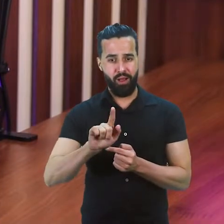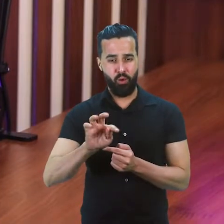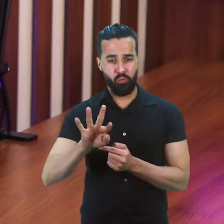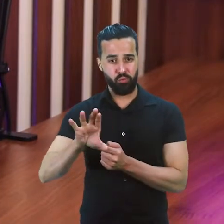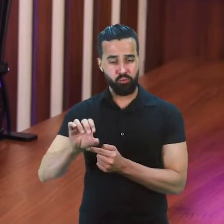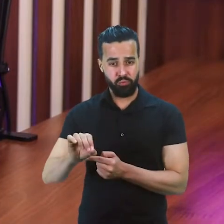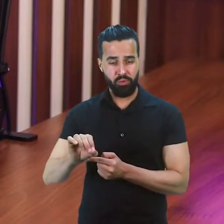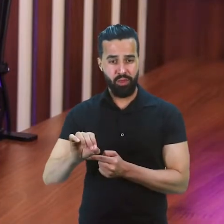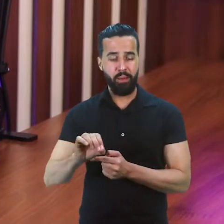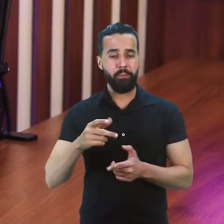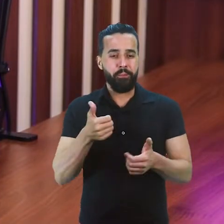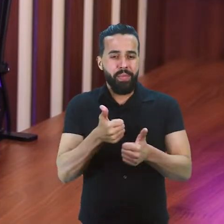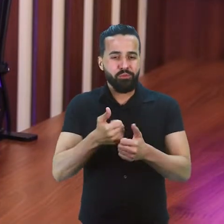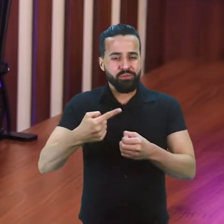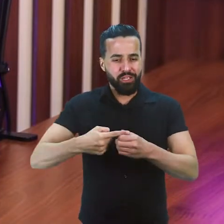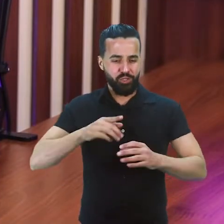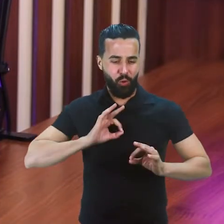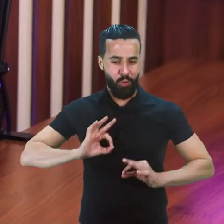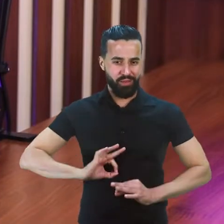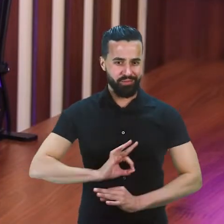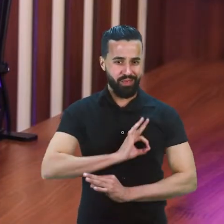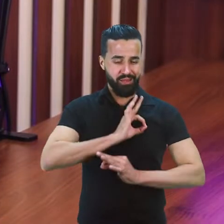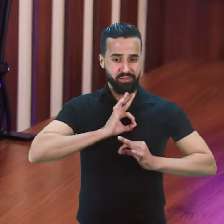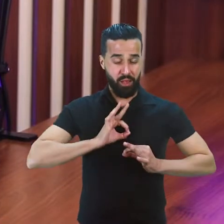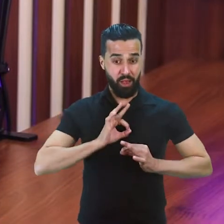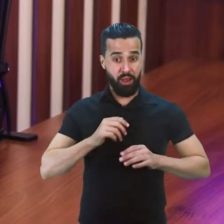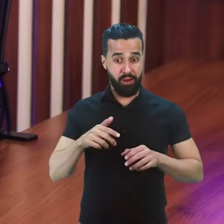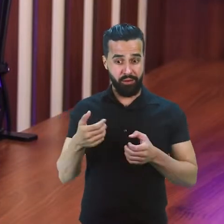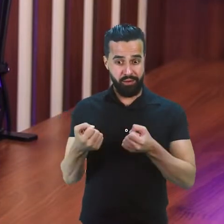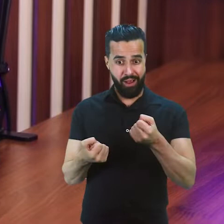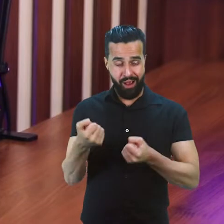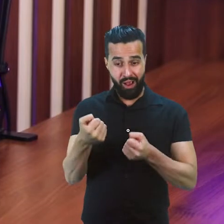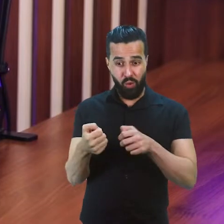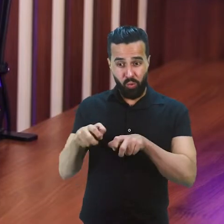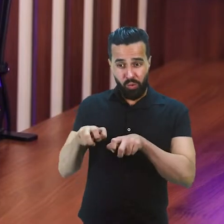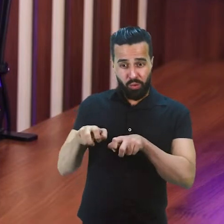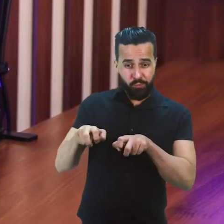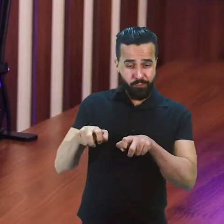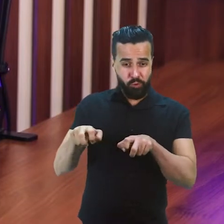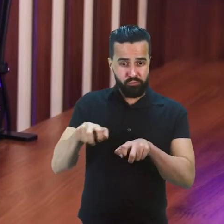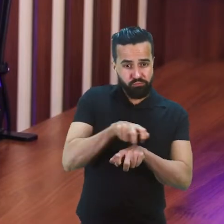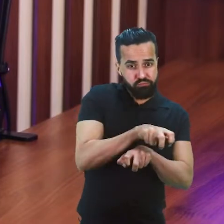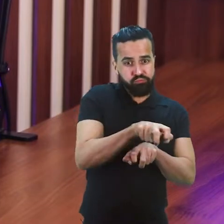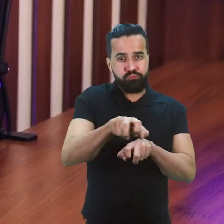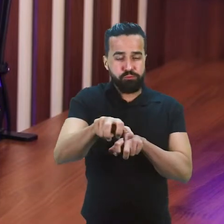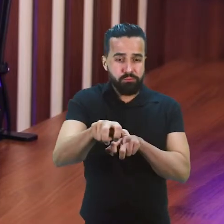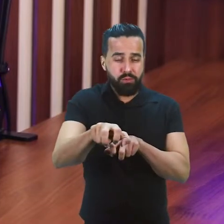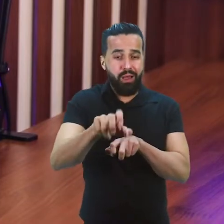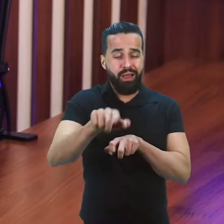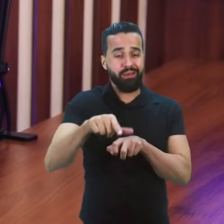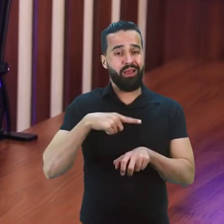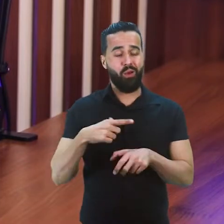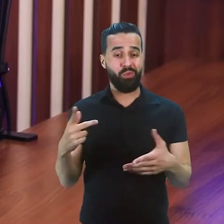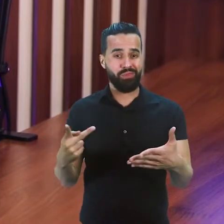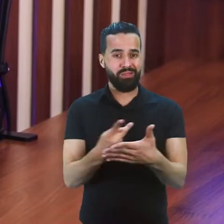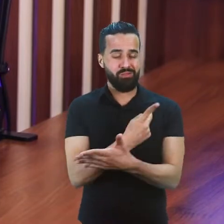rodou, saiu da pista, capotou. Quem estava lá disse que o carro capotou 3